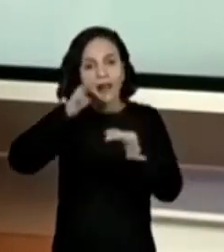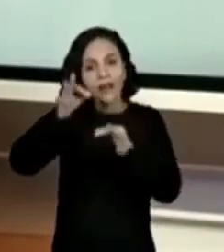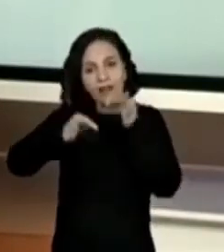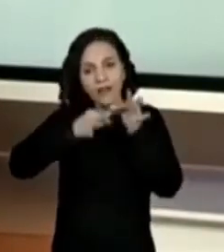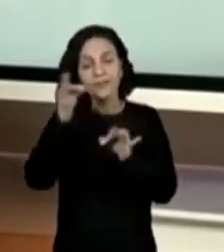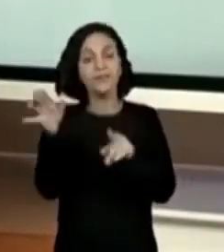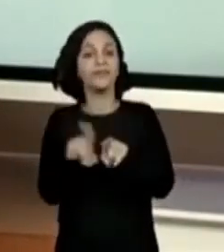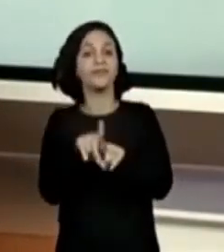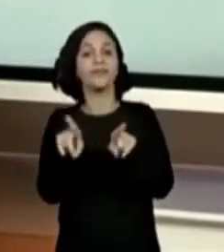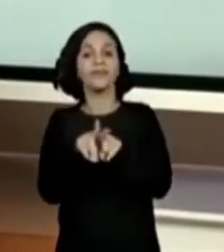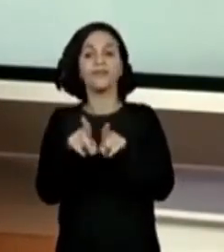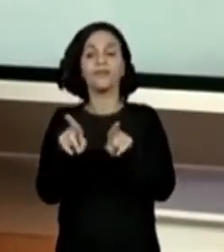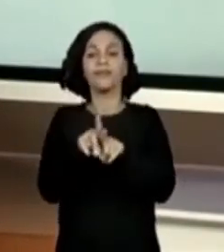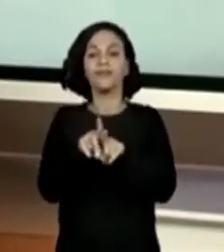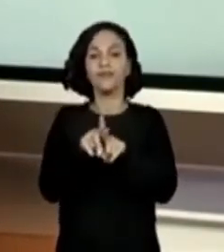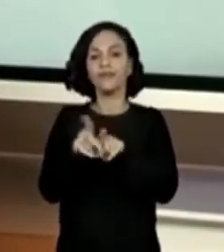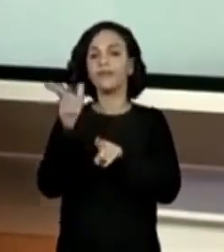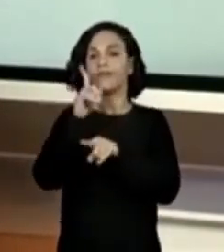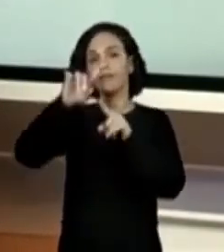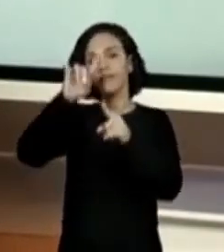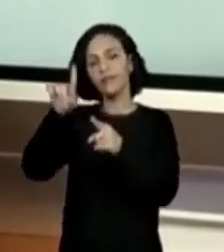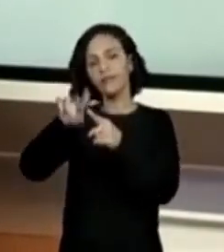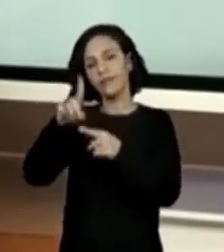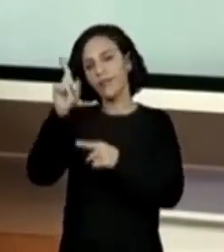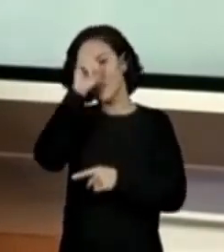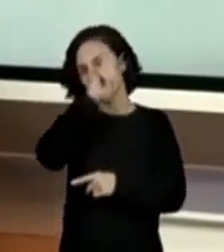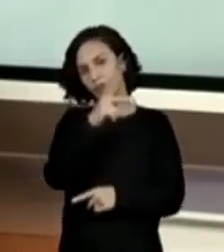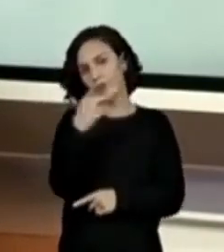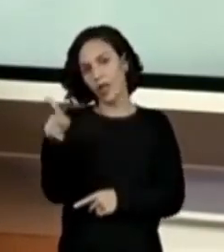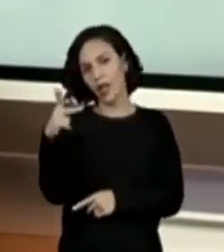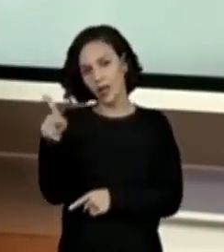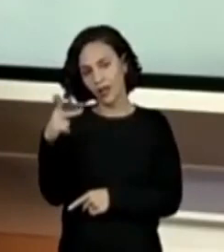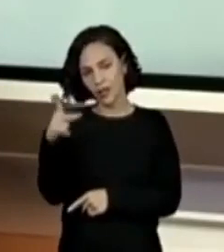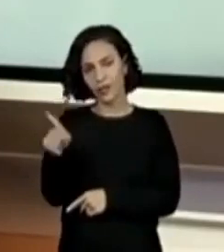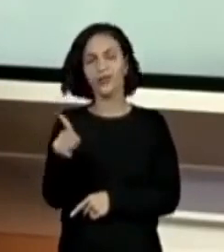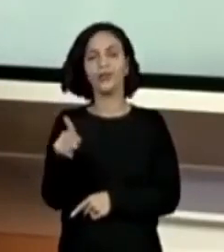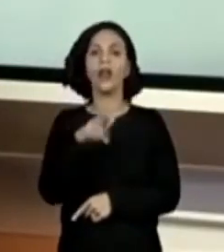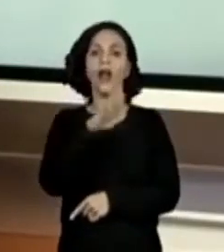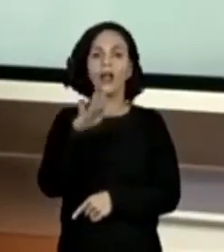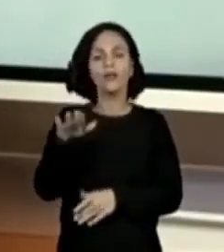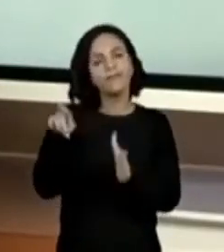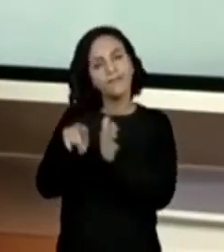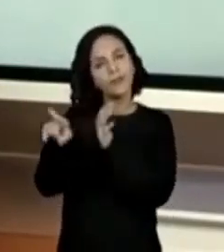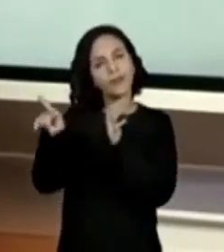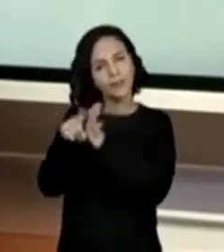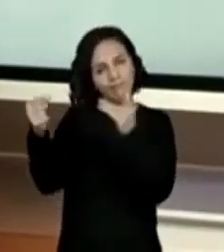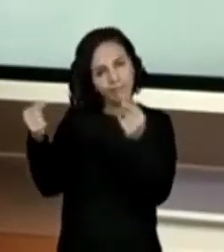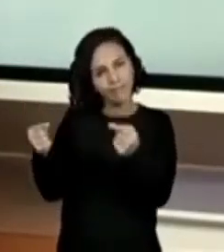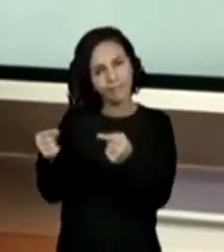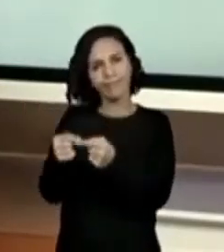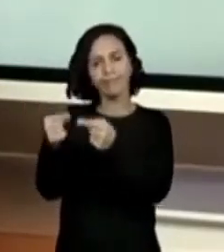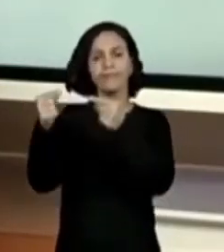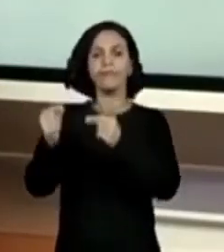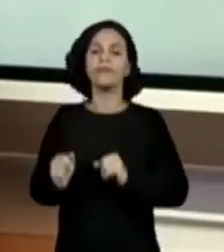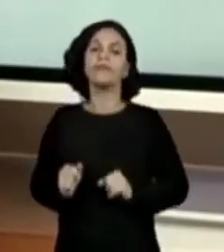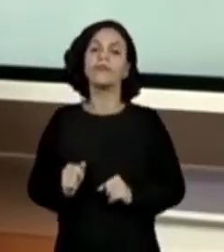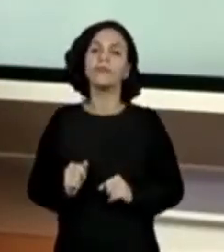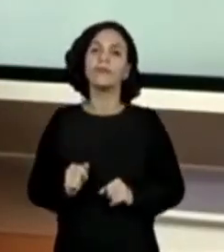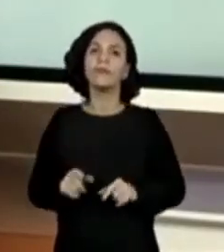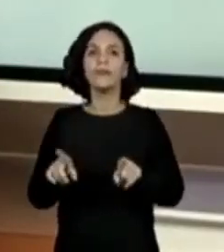até atingir melhor as dificuldades do aluno, fazer perguntas bem pontuais